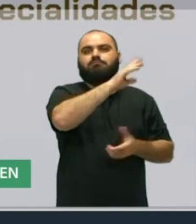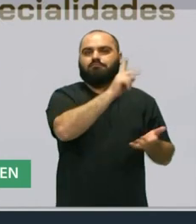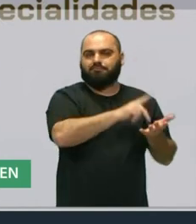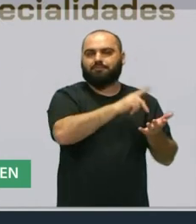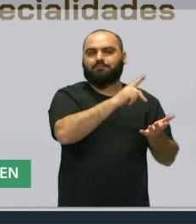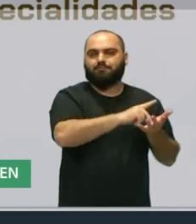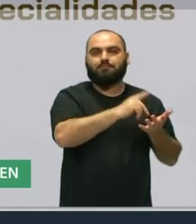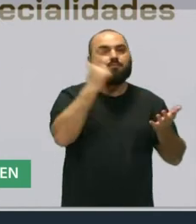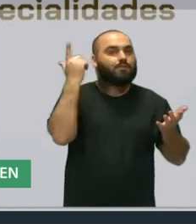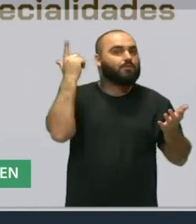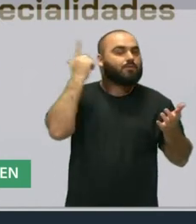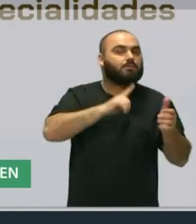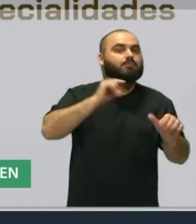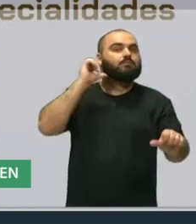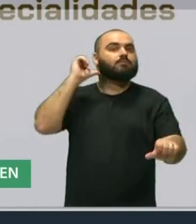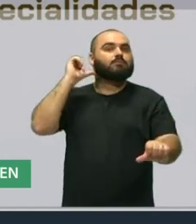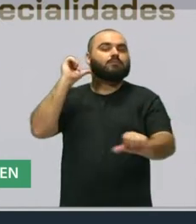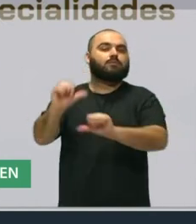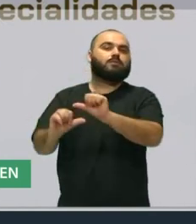a operação da...